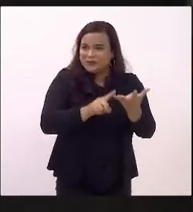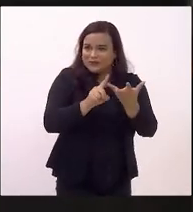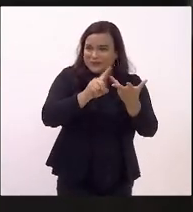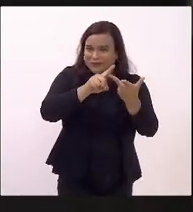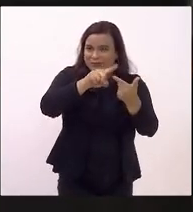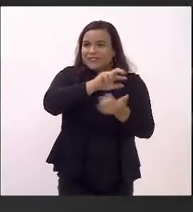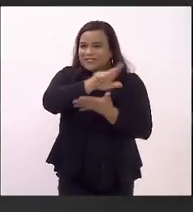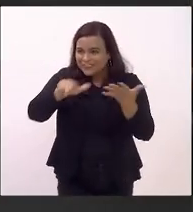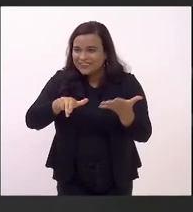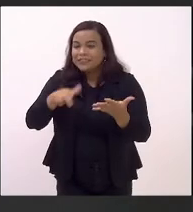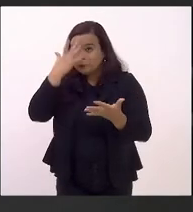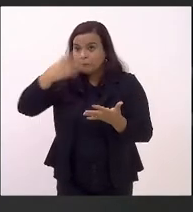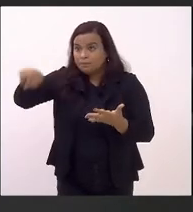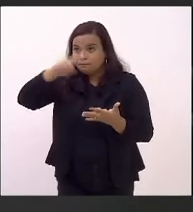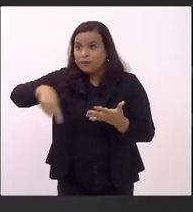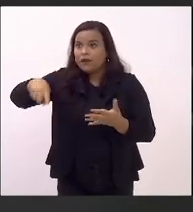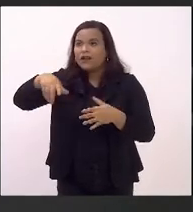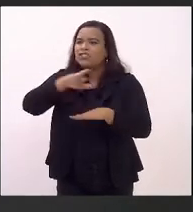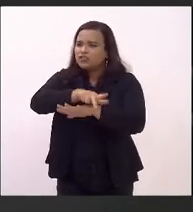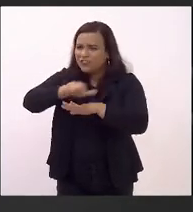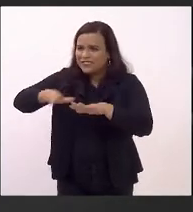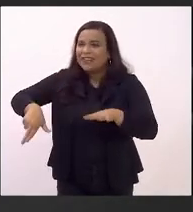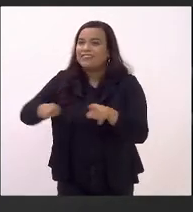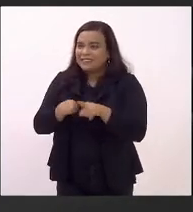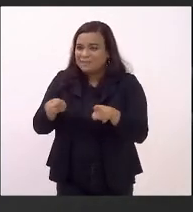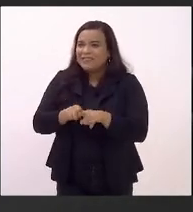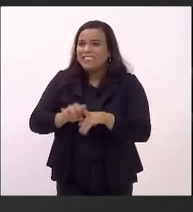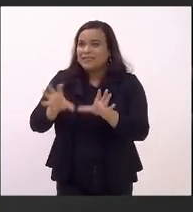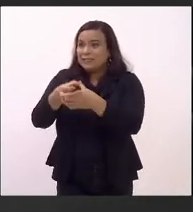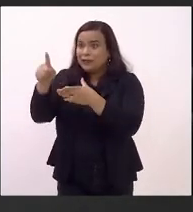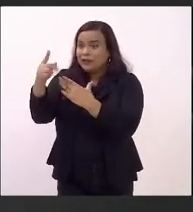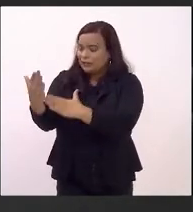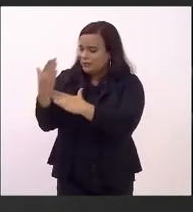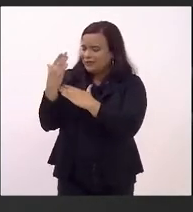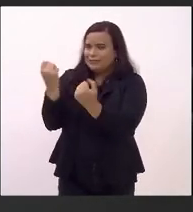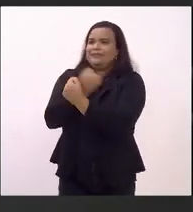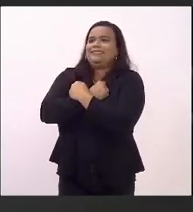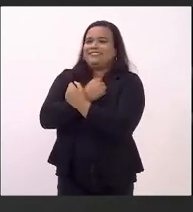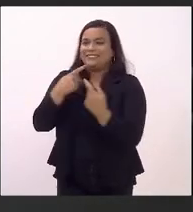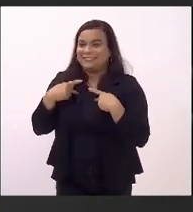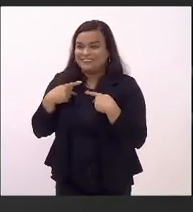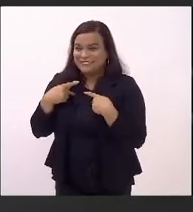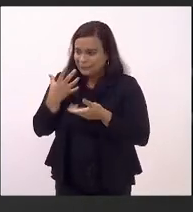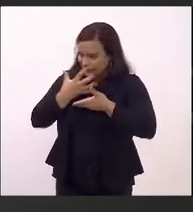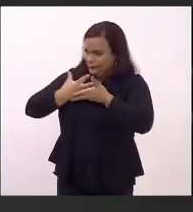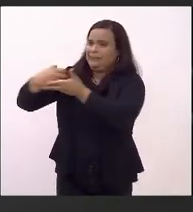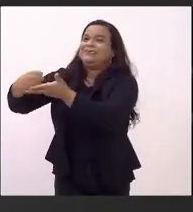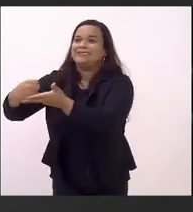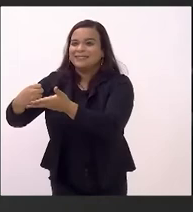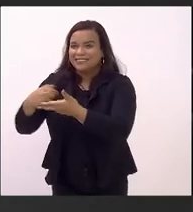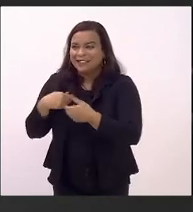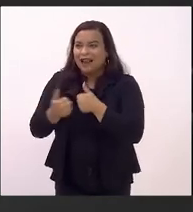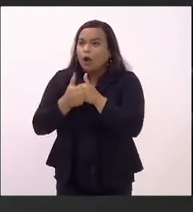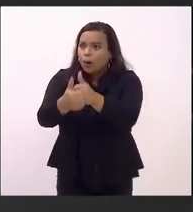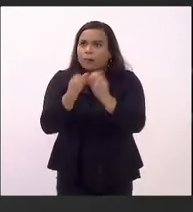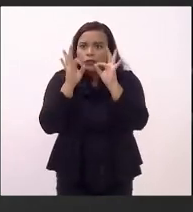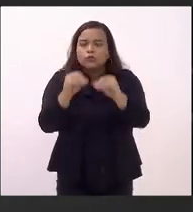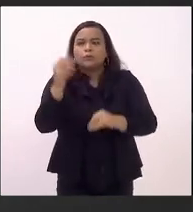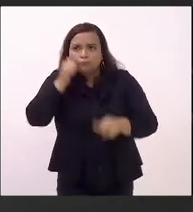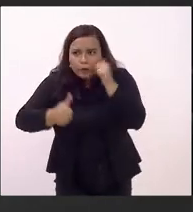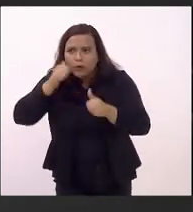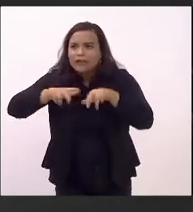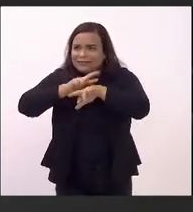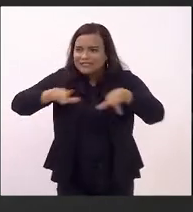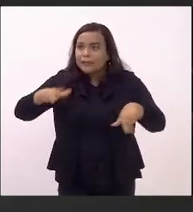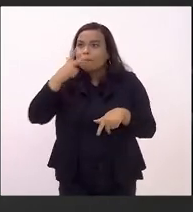assim como o pessoal do Diversidade, me abraçaram, a turma da Diversidade me abraçou, acompanha ali tudo direitinho, né? As mulheres, impressionante.